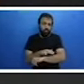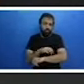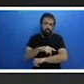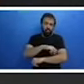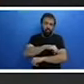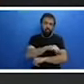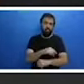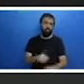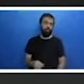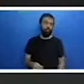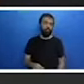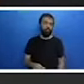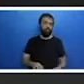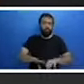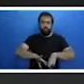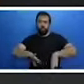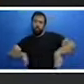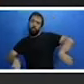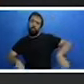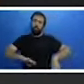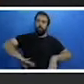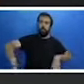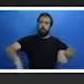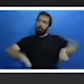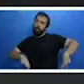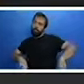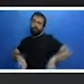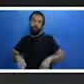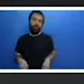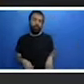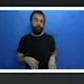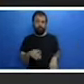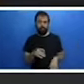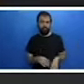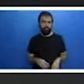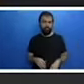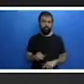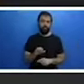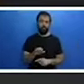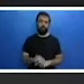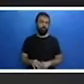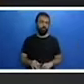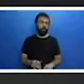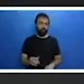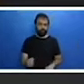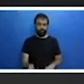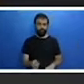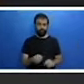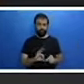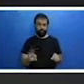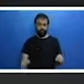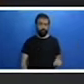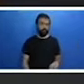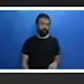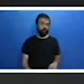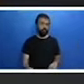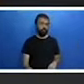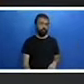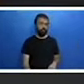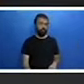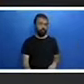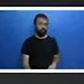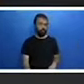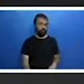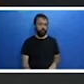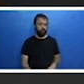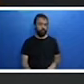espaço Então pelo menos afaste Coisas que possam quebrar segurança sempre certo vamos tentar conseguir vamos lá vamos ver se eu consigo